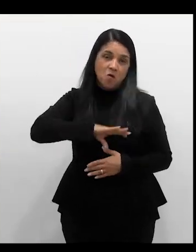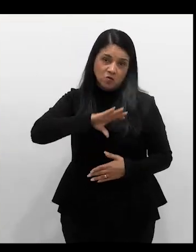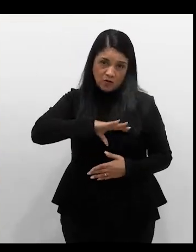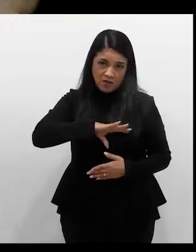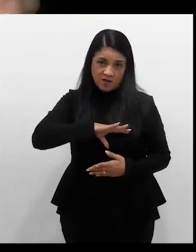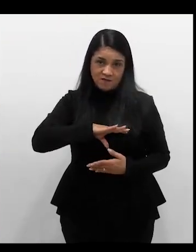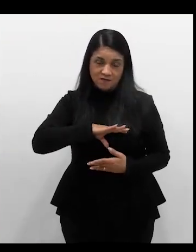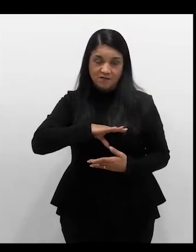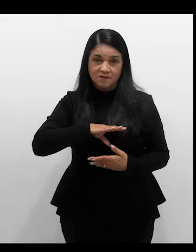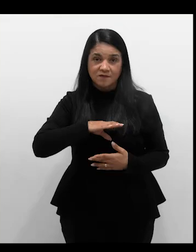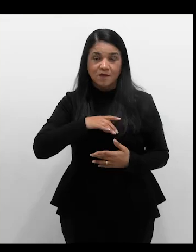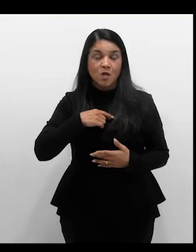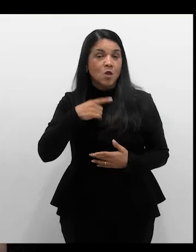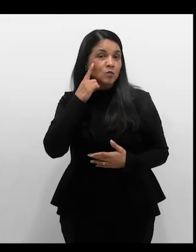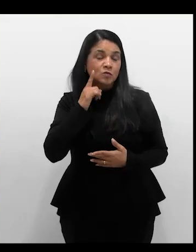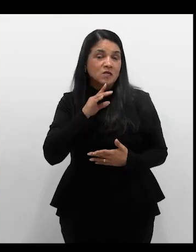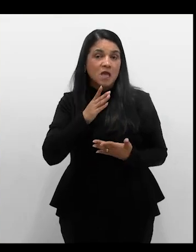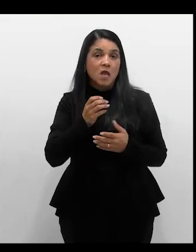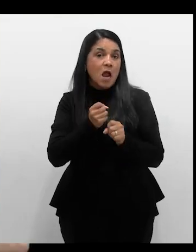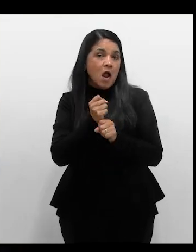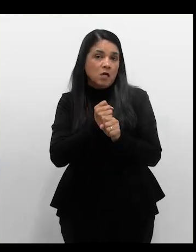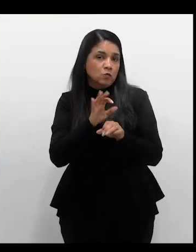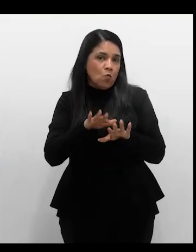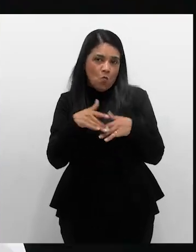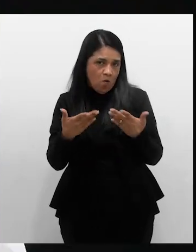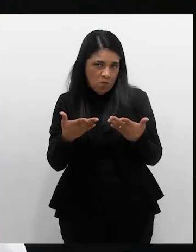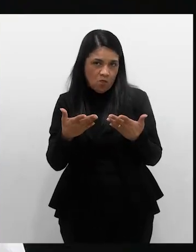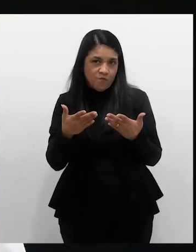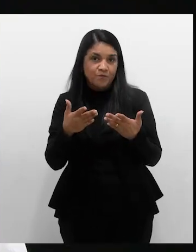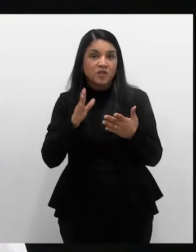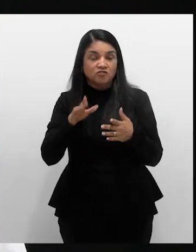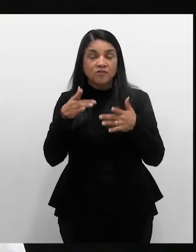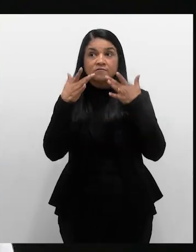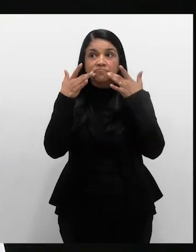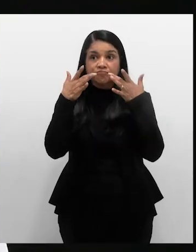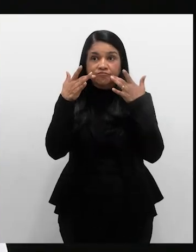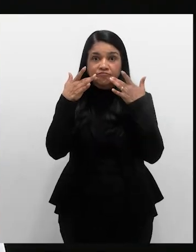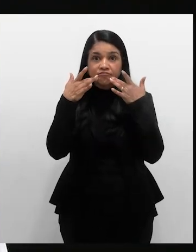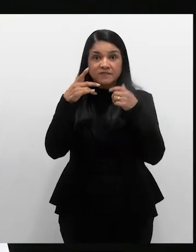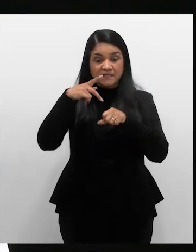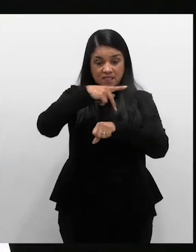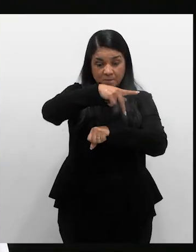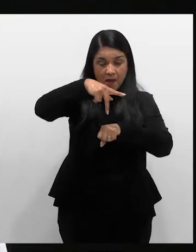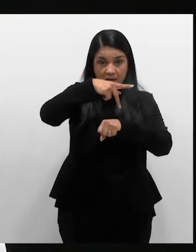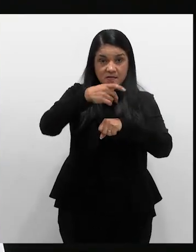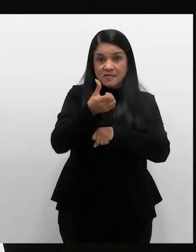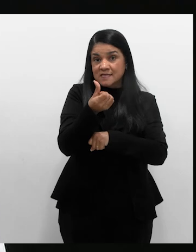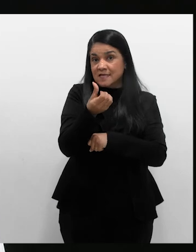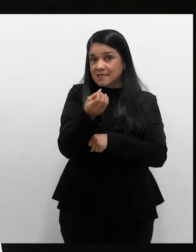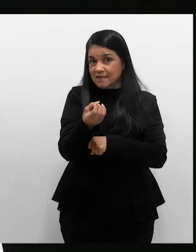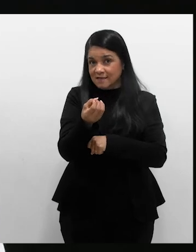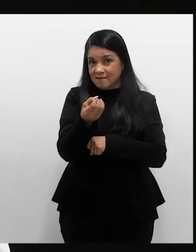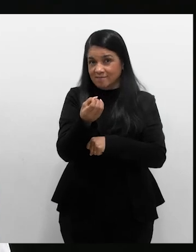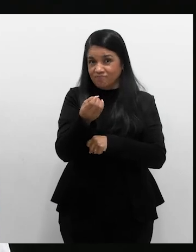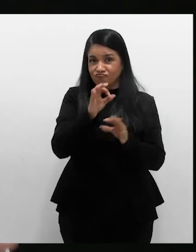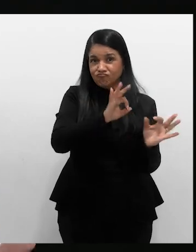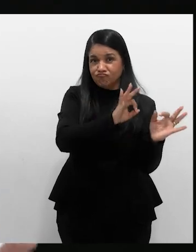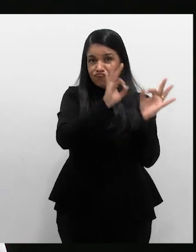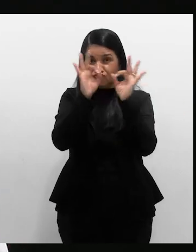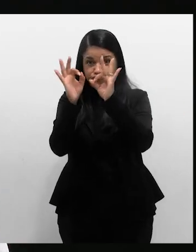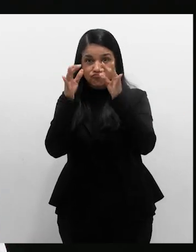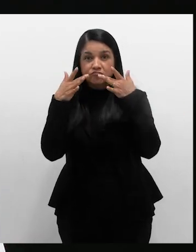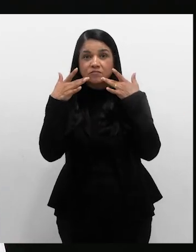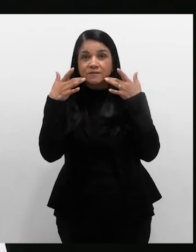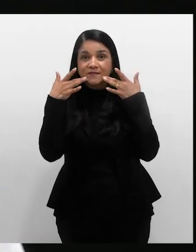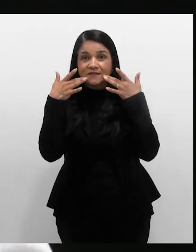para cá, ele deve ter... Eu não sei de quando é. Porque essa peça já rodou, né? Vamos falar pra galera. 60 países. 60 países já assistiram